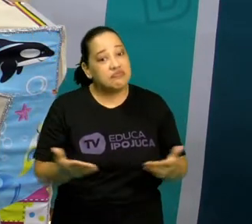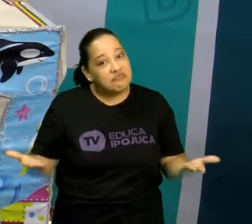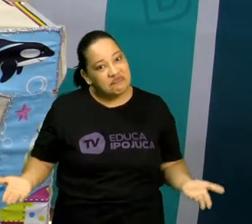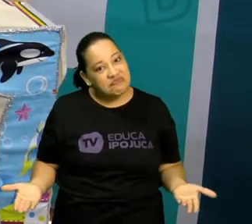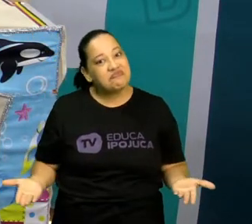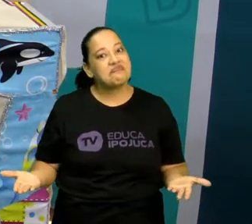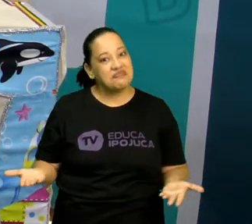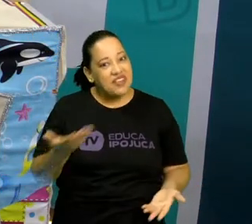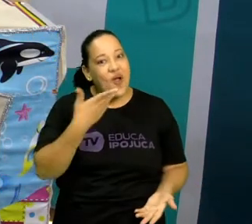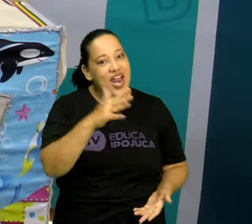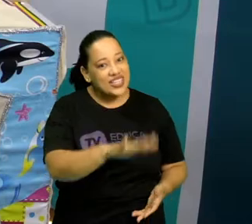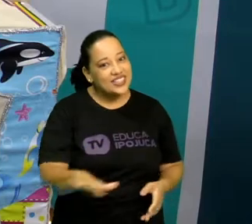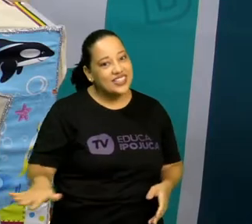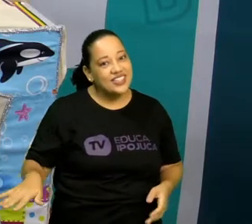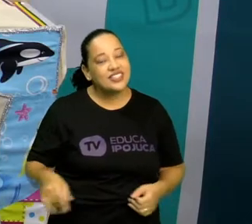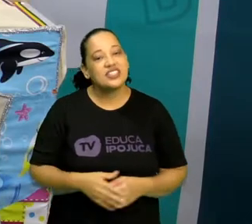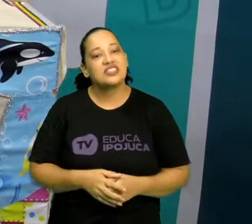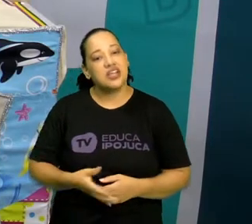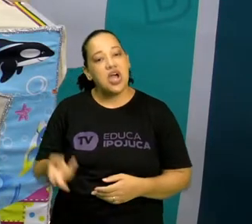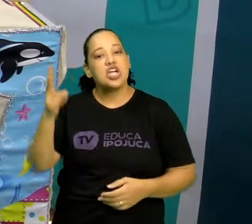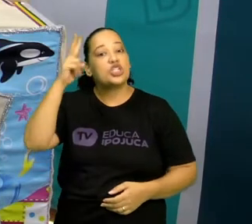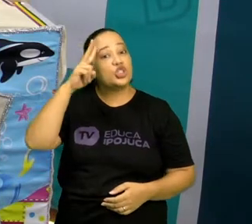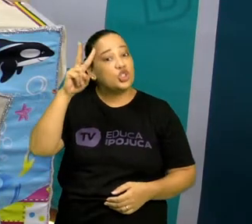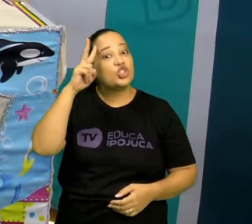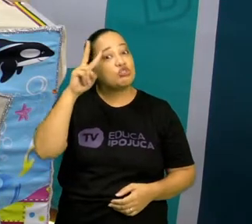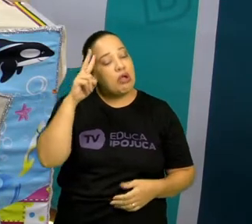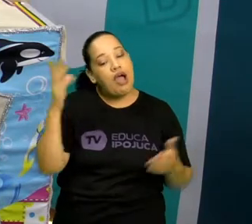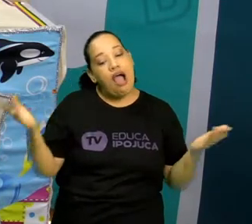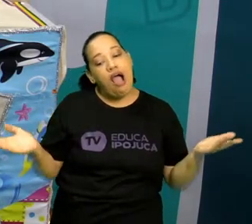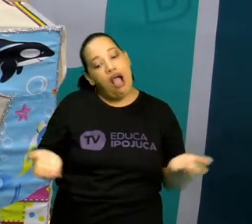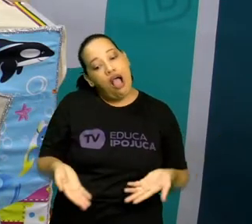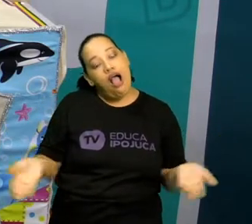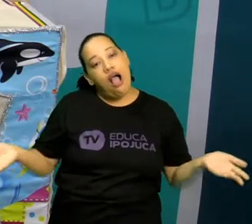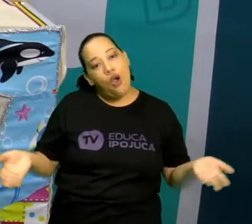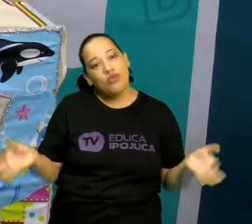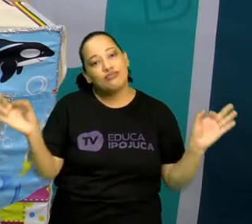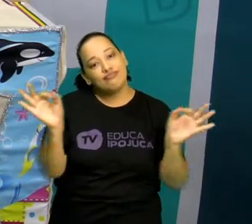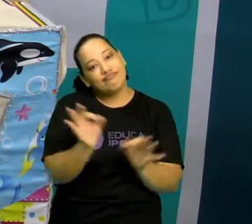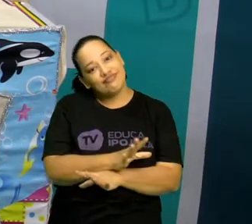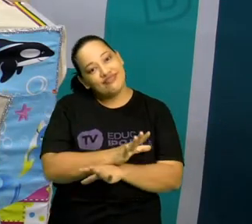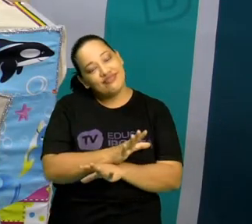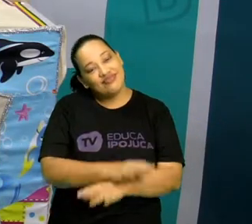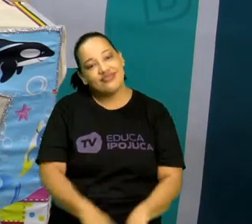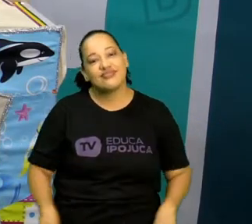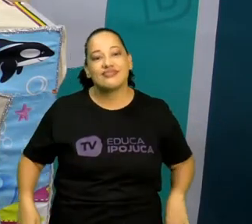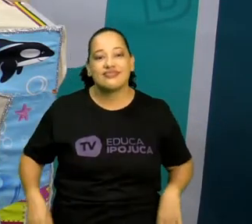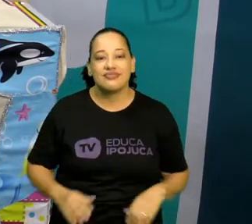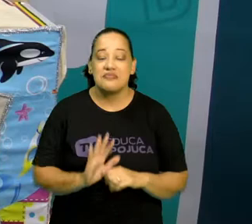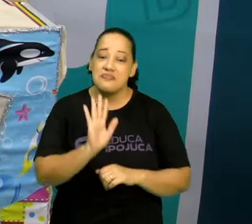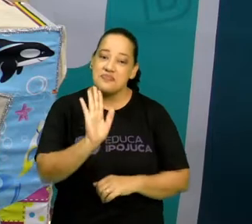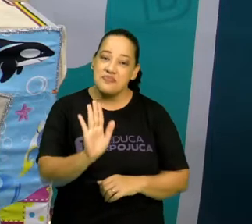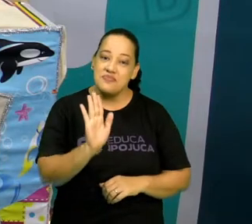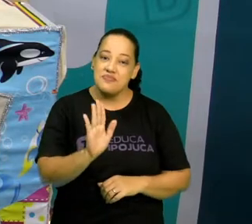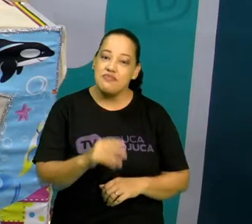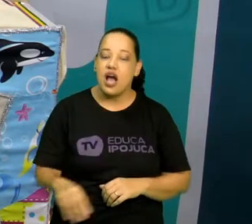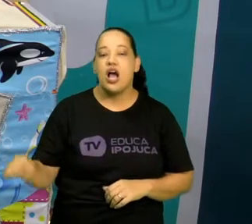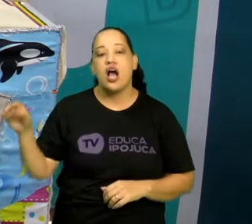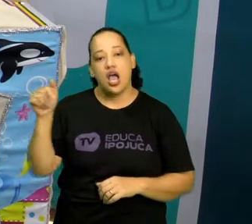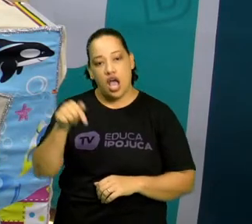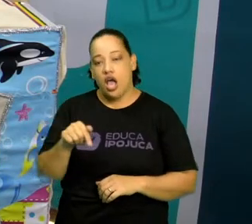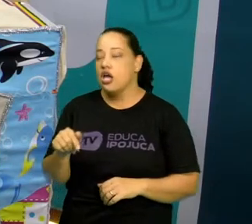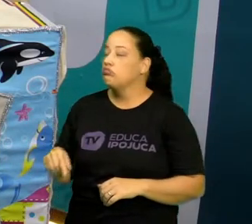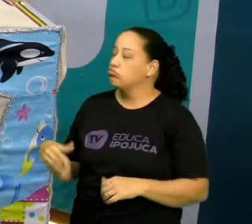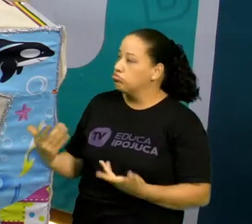criança? Então, a nossa história, ela tá chegando ao fim, né, leiturinha? É, mas na nossa história mostrou que não pode